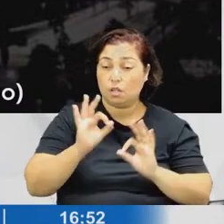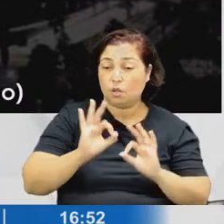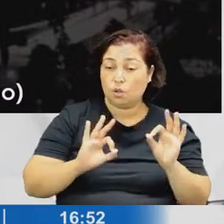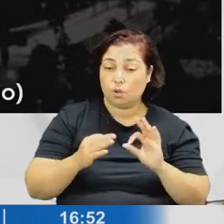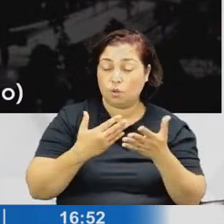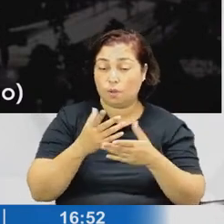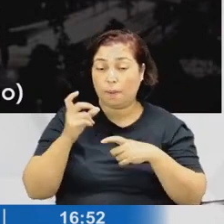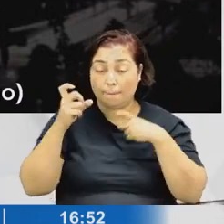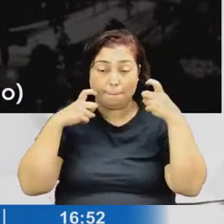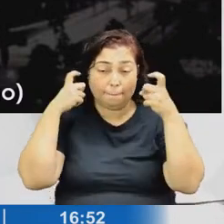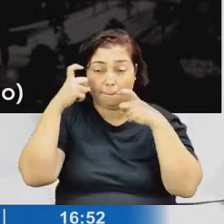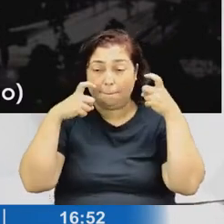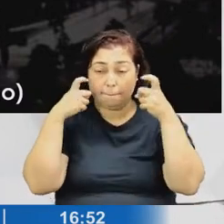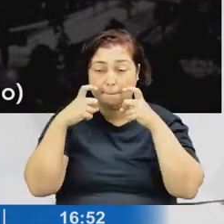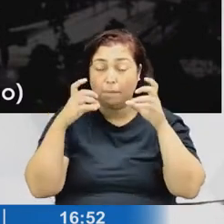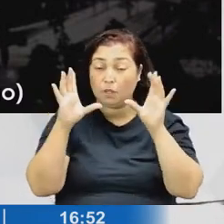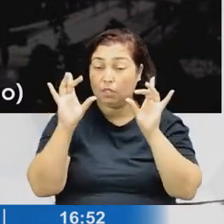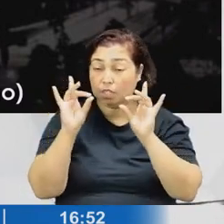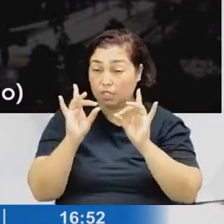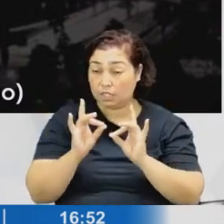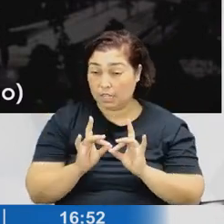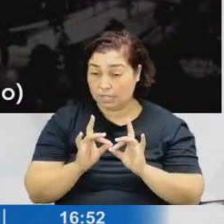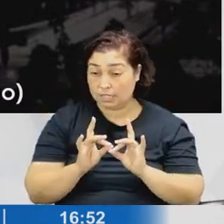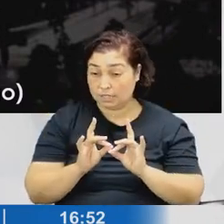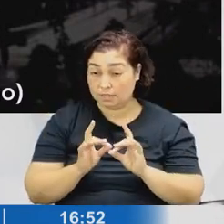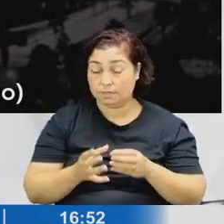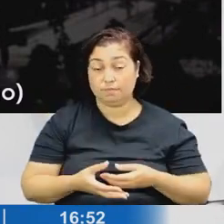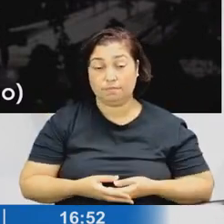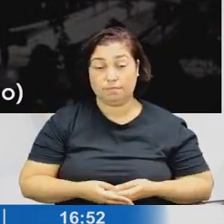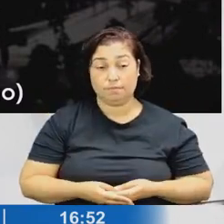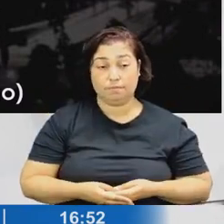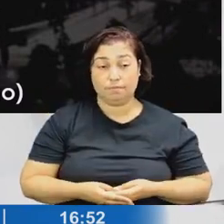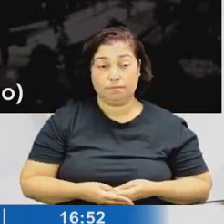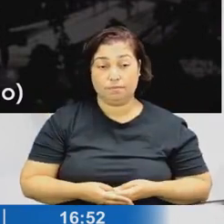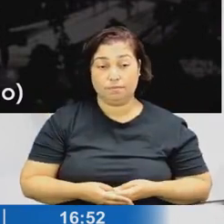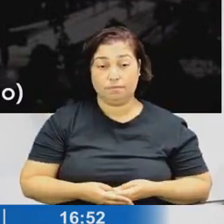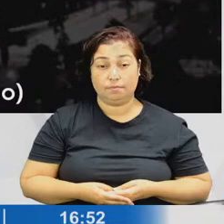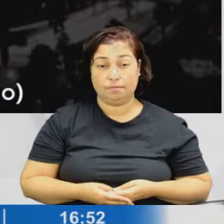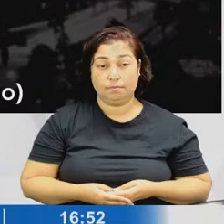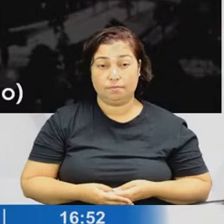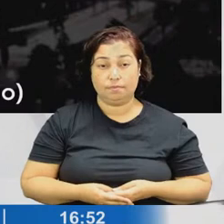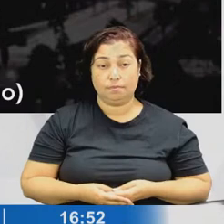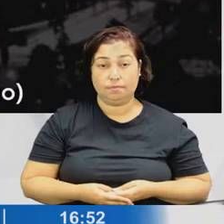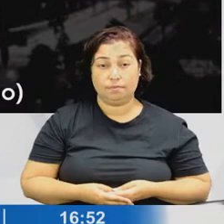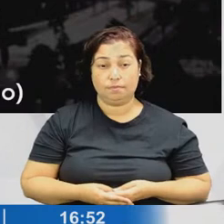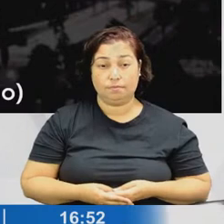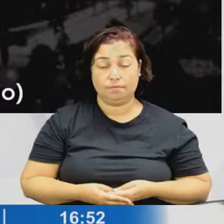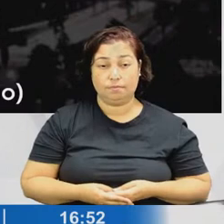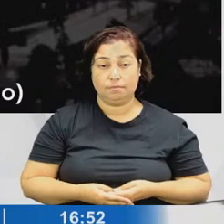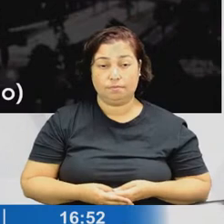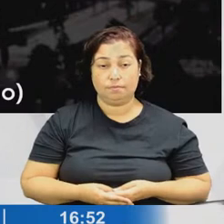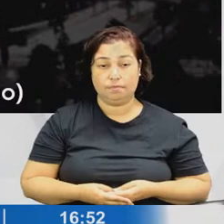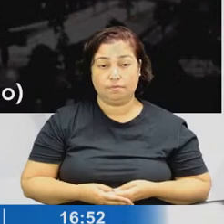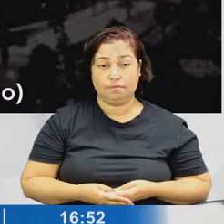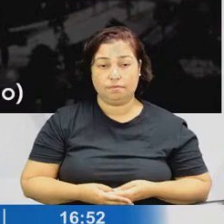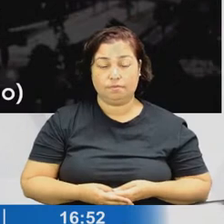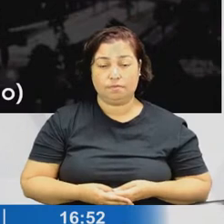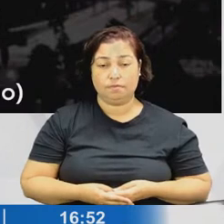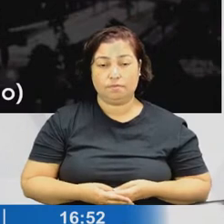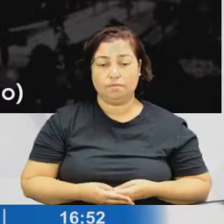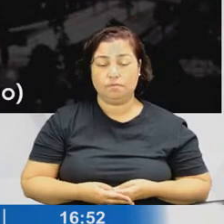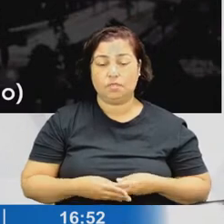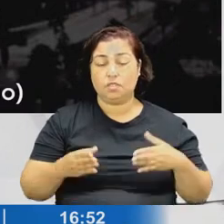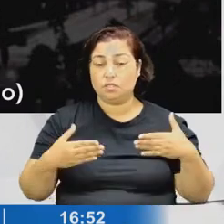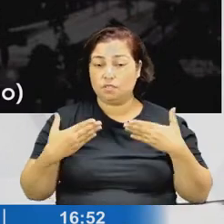água e tal a preocupação detalhe cuidado com os detalhes né o provedor né o pai e mãe no formal local de autoridade